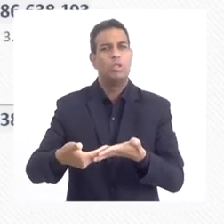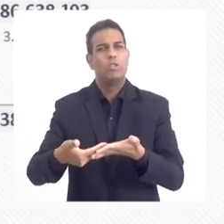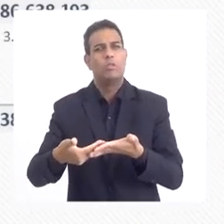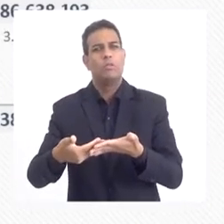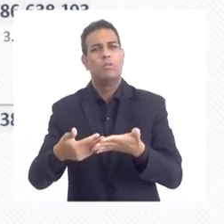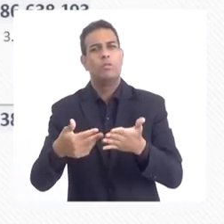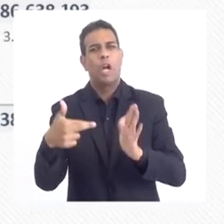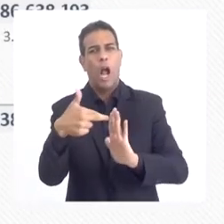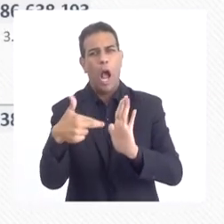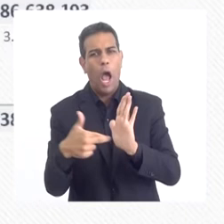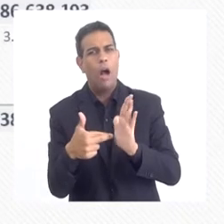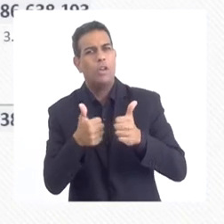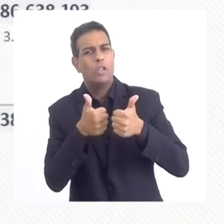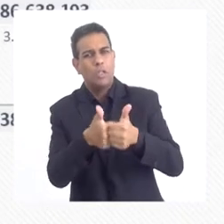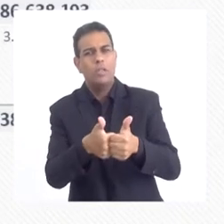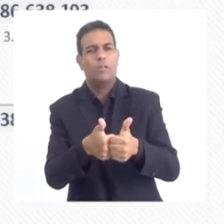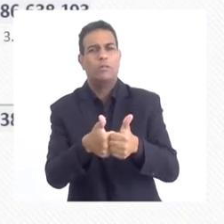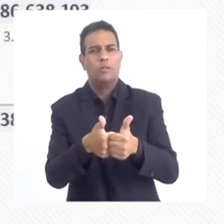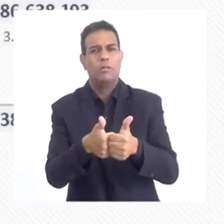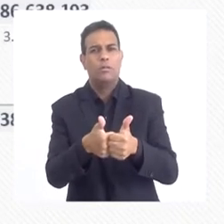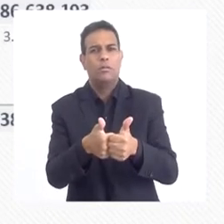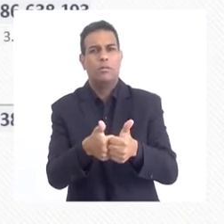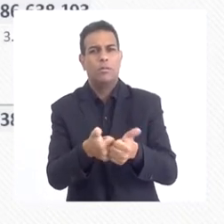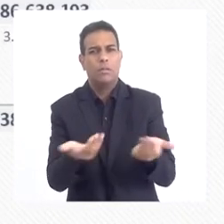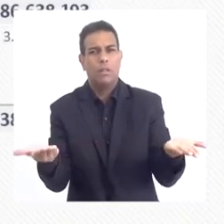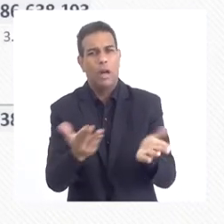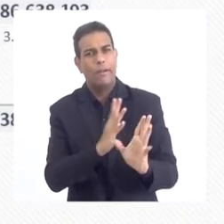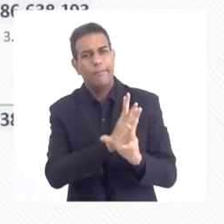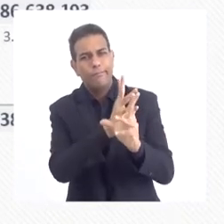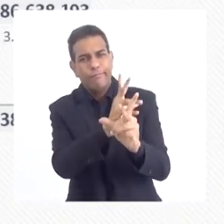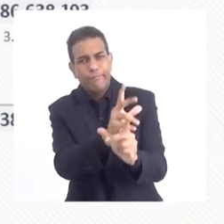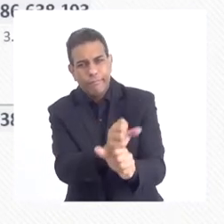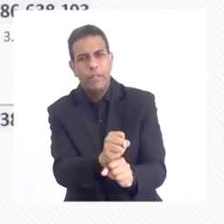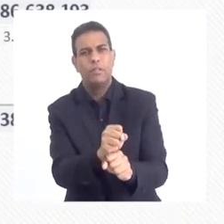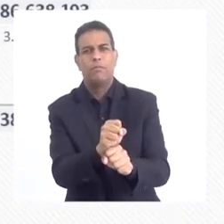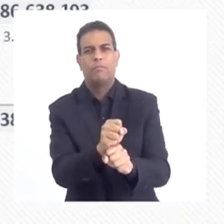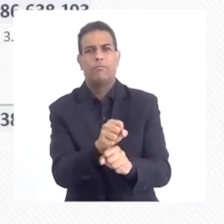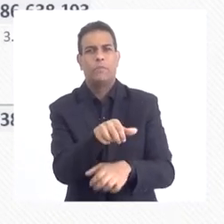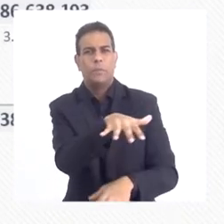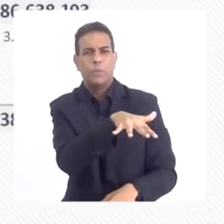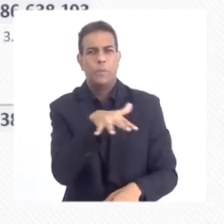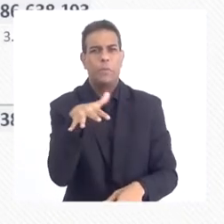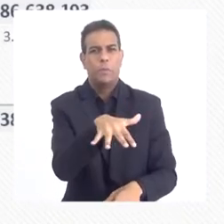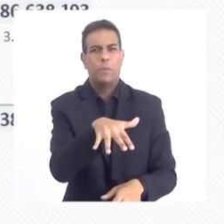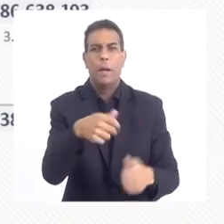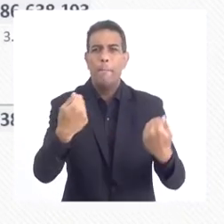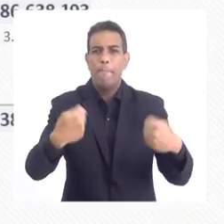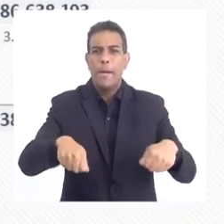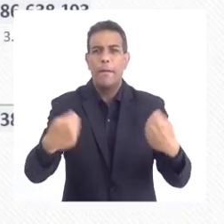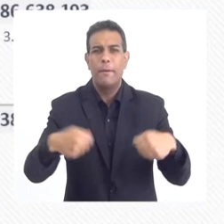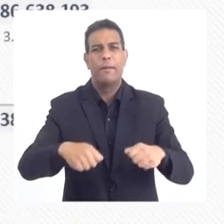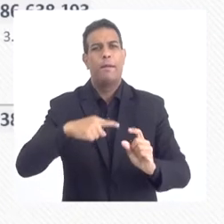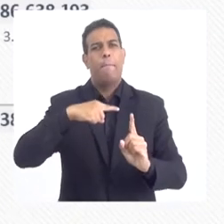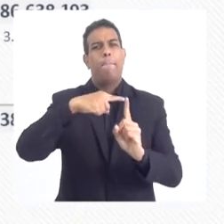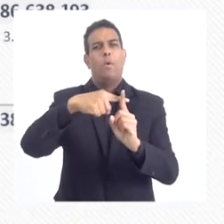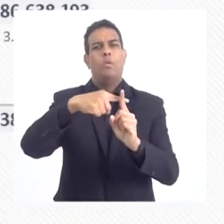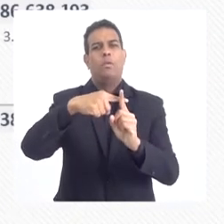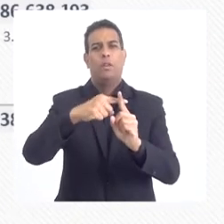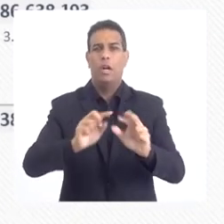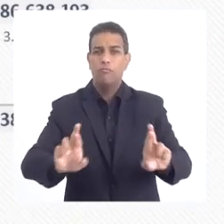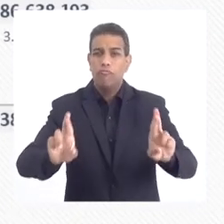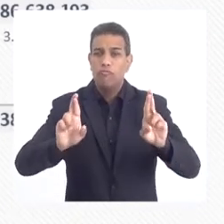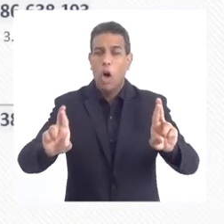critérios da ciência atuarial, então ele sempre deverá estar positivo, assim a gente